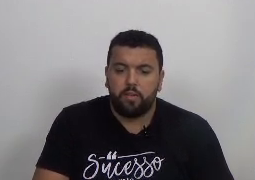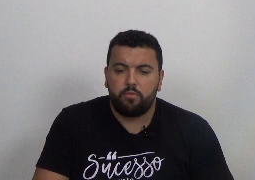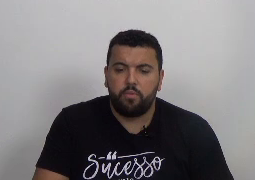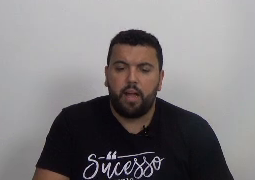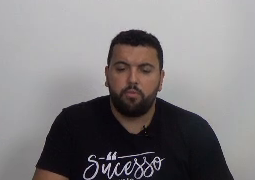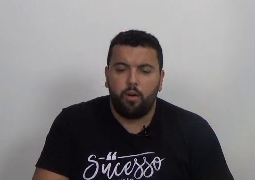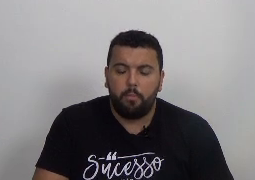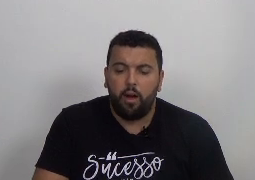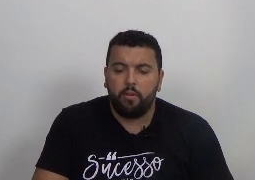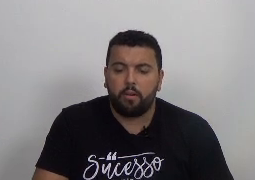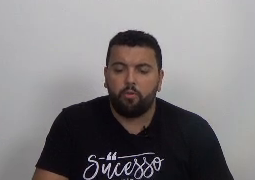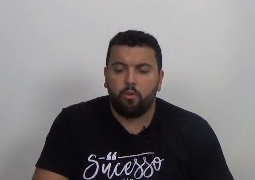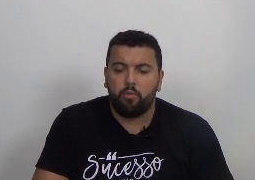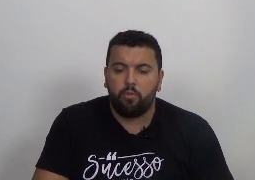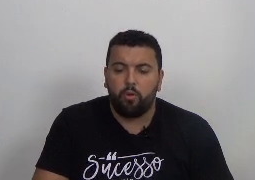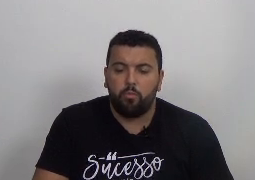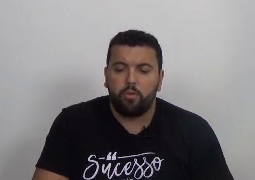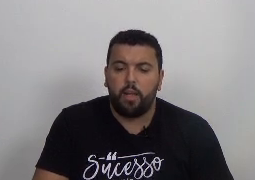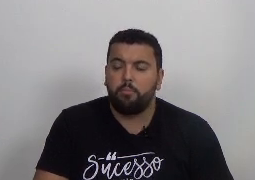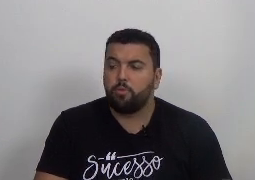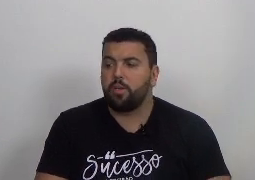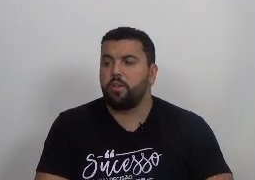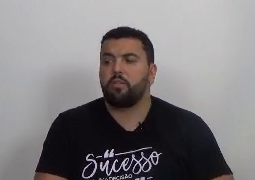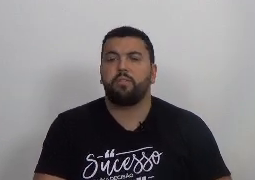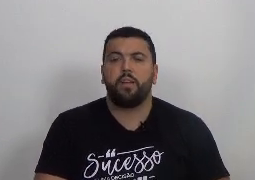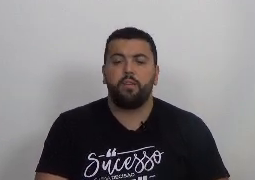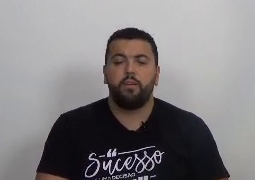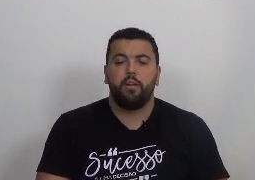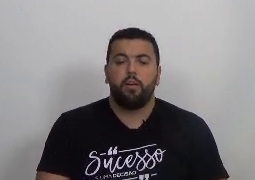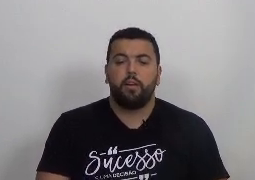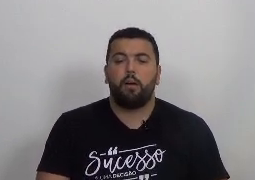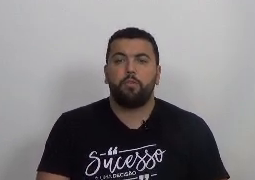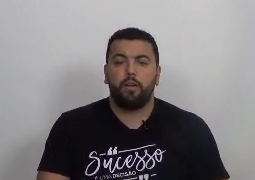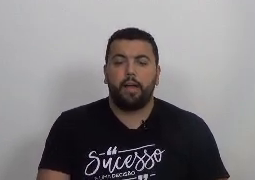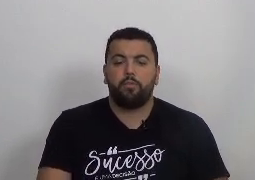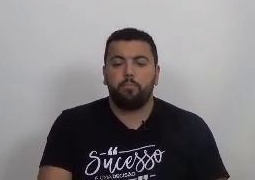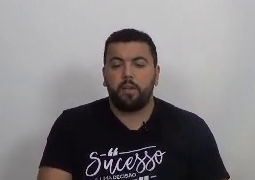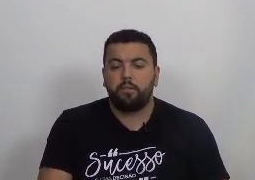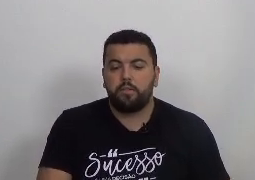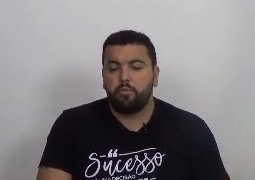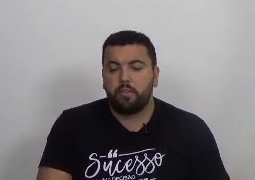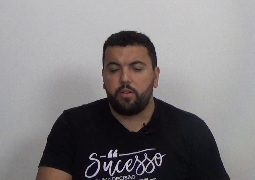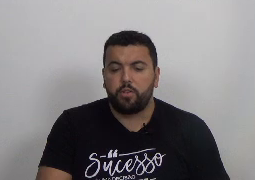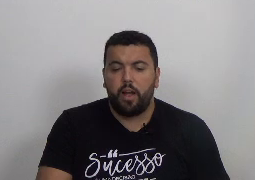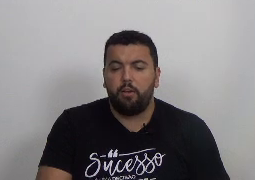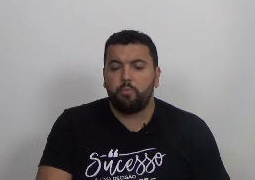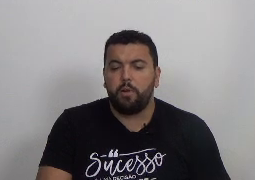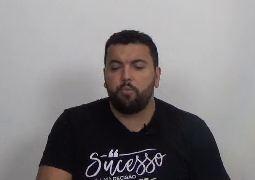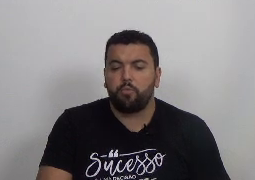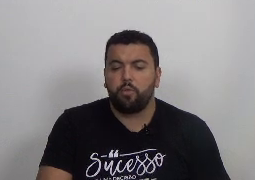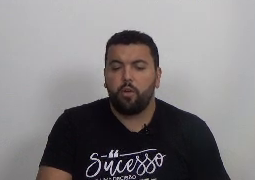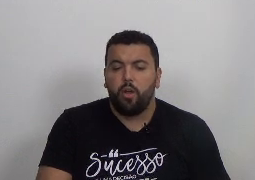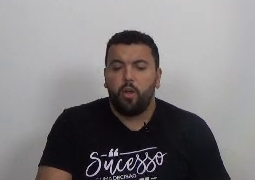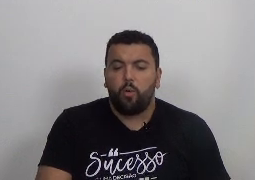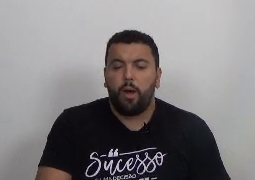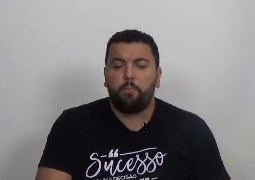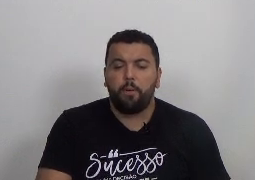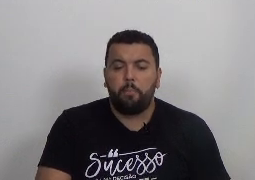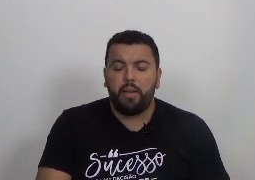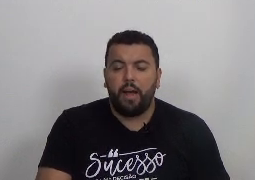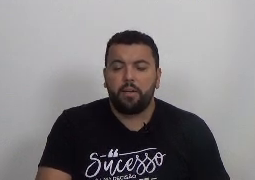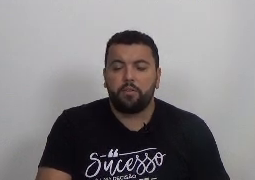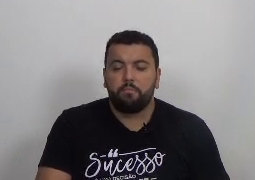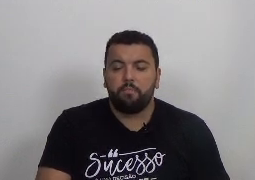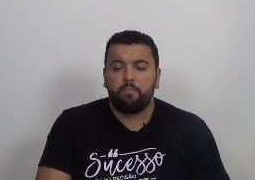é de um a seis um dado normal né todo mundo tem a mesma chance de sair dado numerado de 1 a 6 aí eu te pergunto